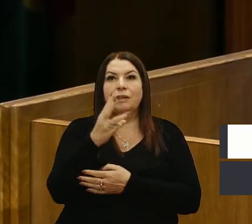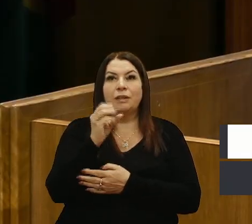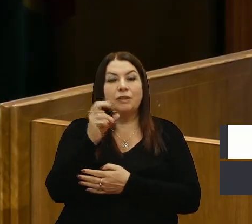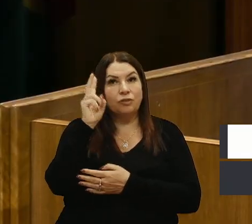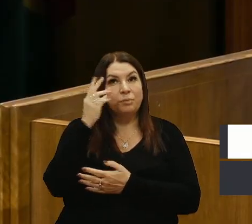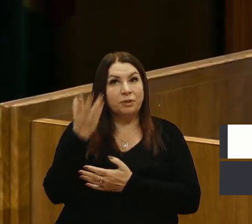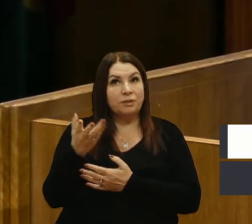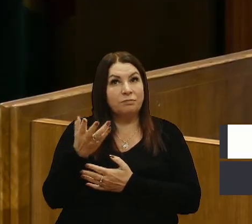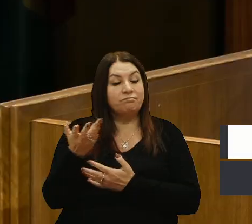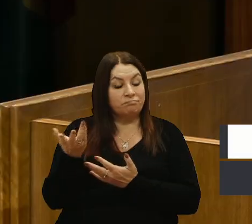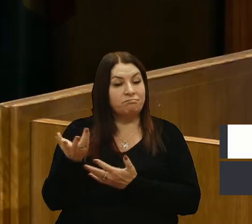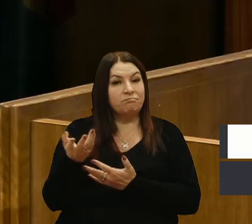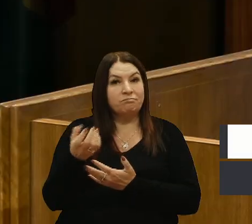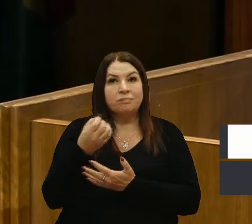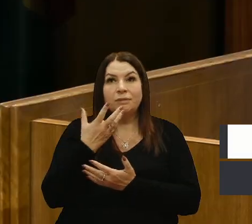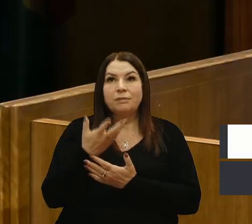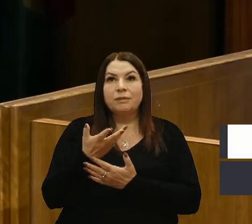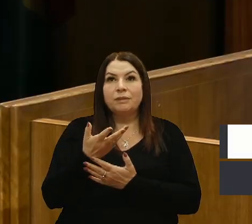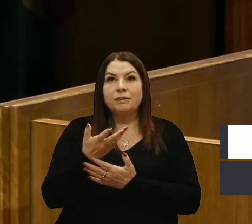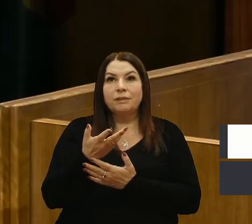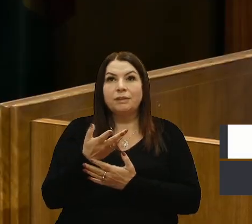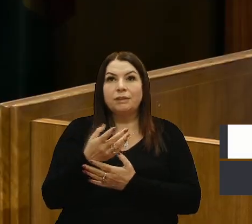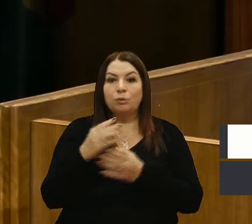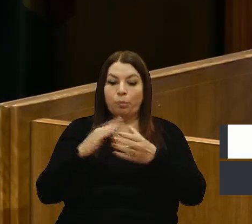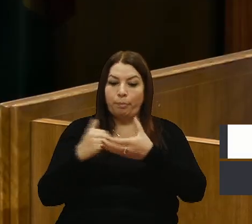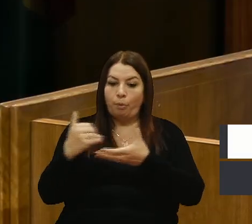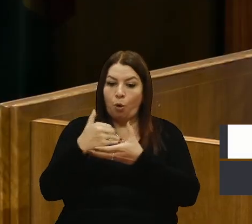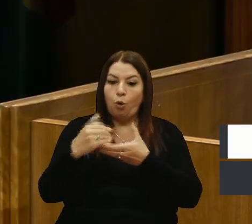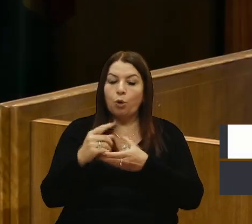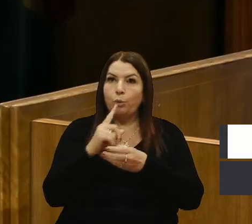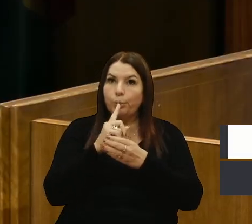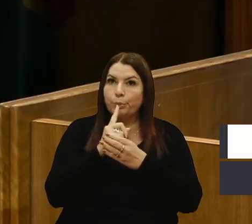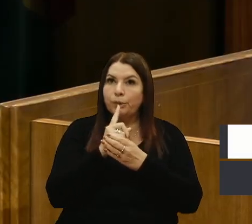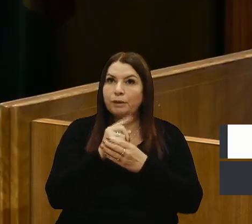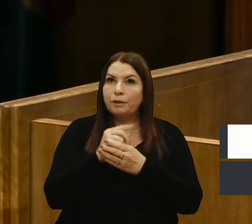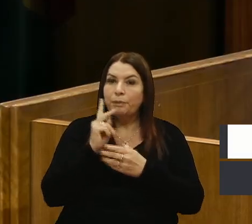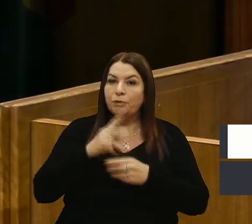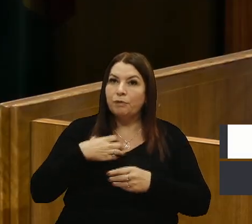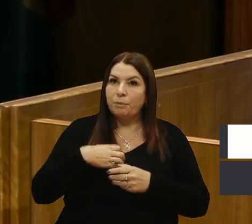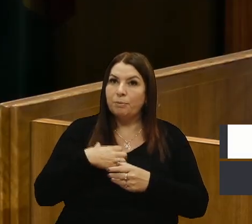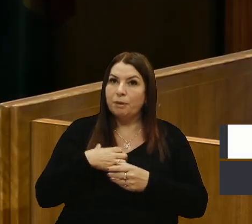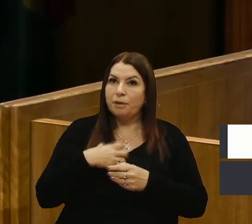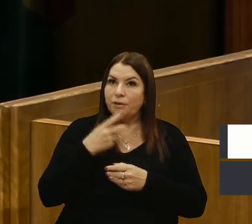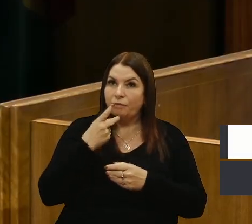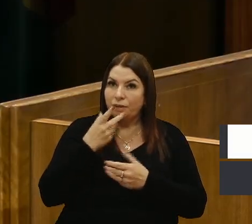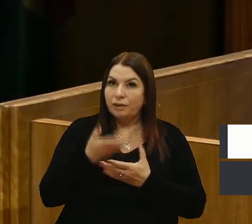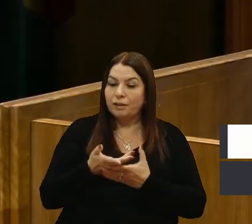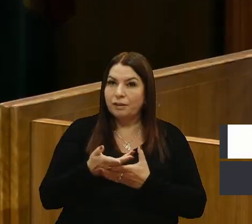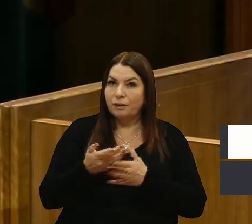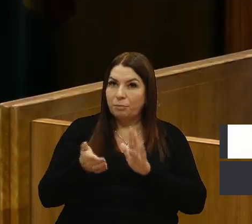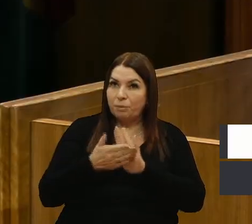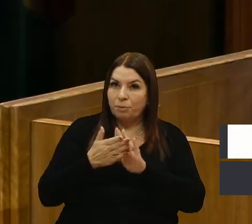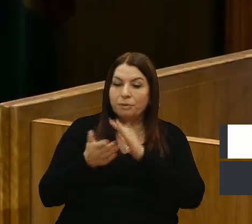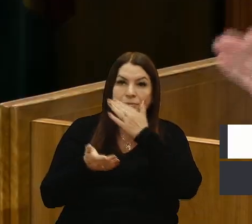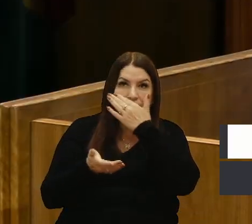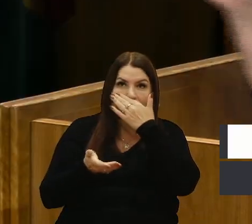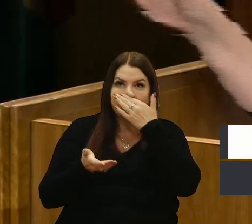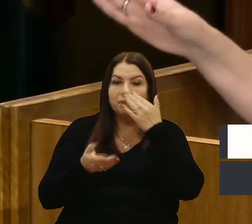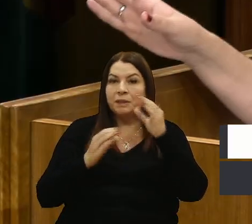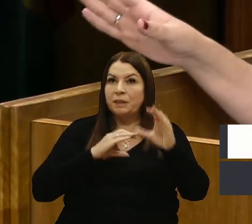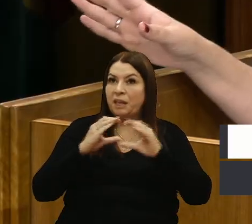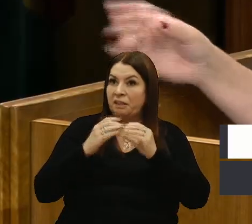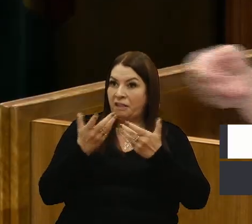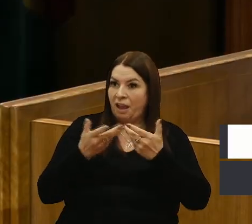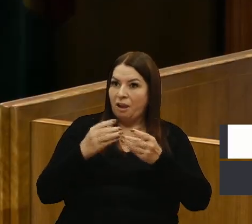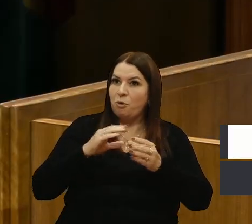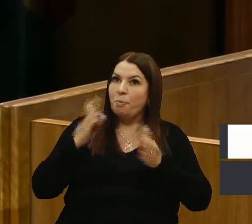30/4. É um bolo, a velhinha, né? E tem gente que fica bravo com a gente quando a gente ainda propõe isso, né? Cantar